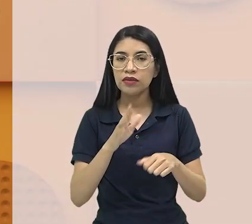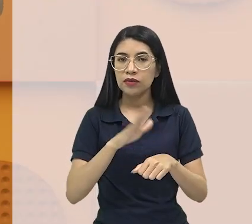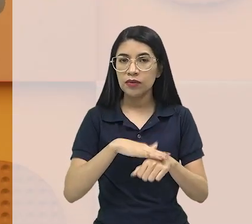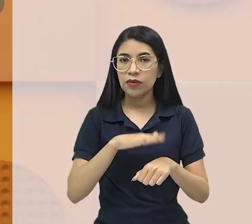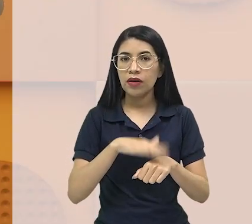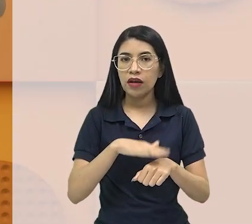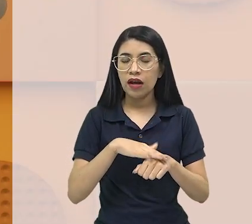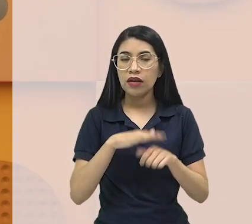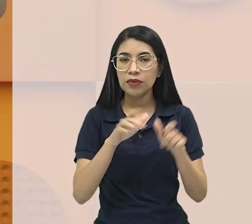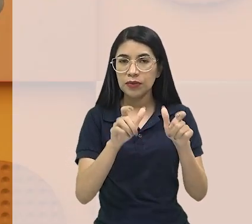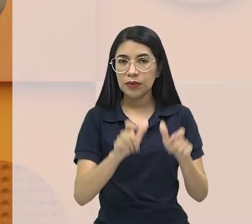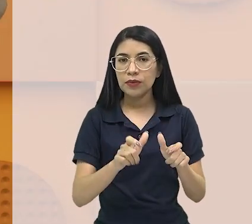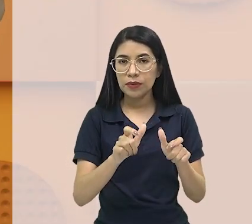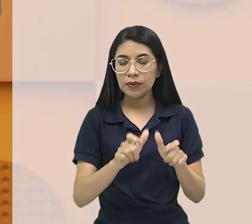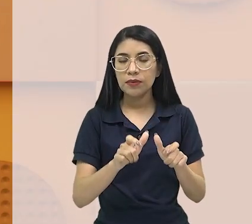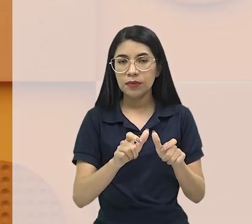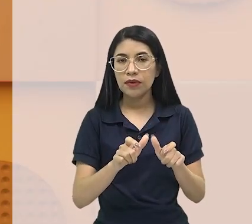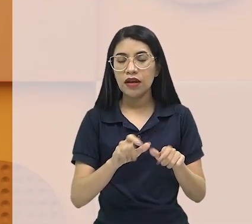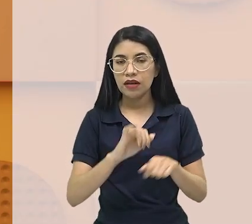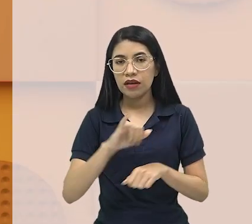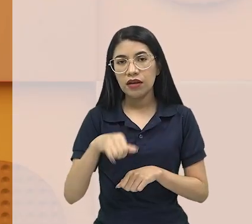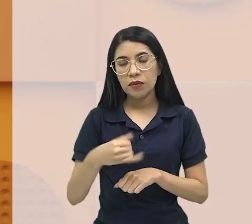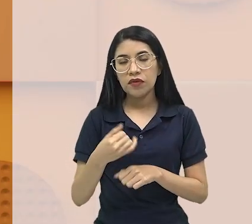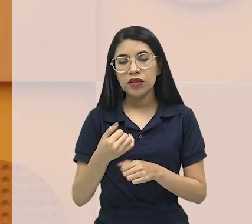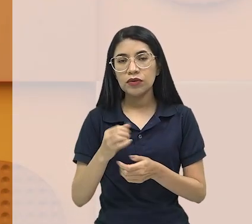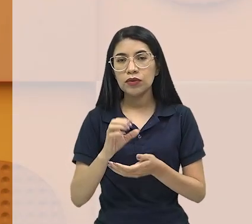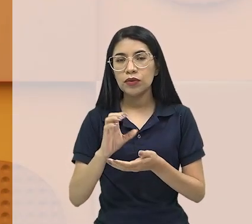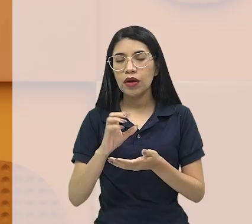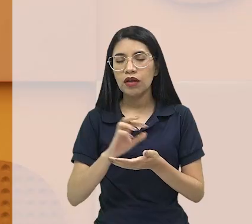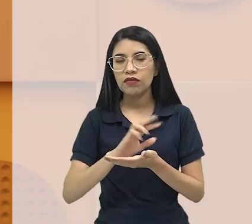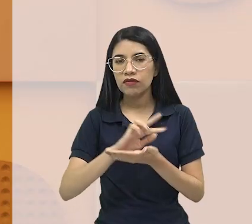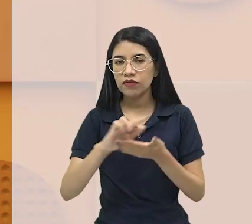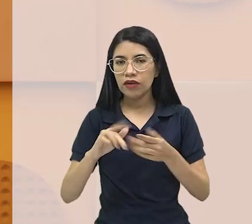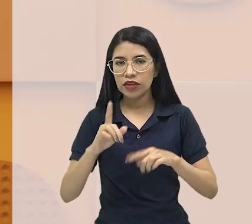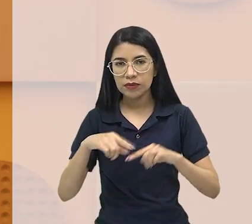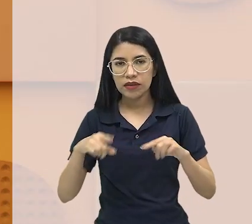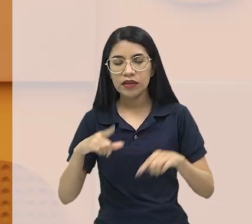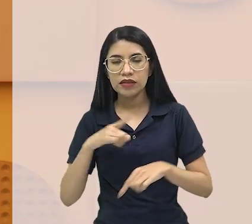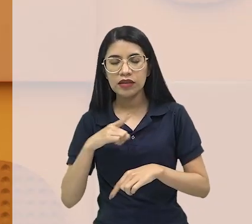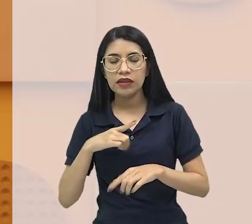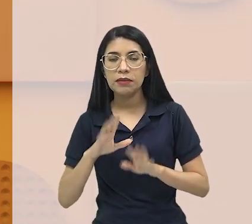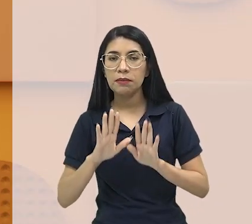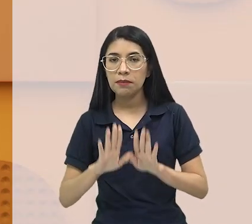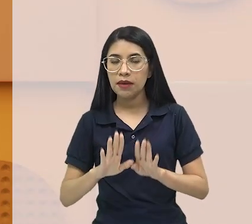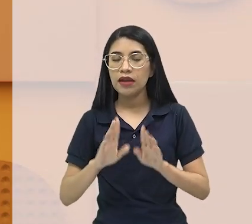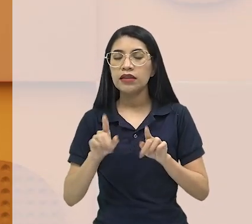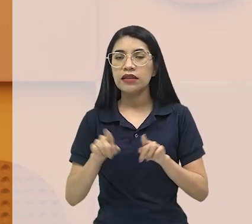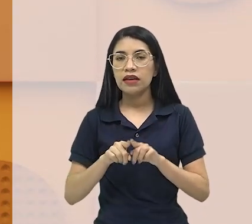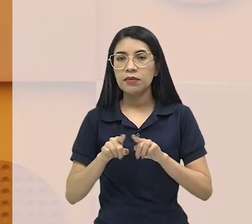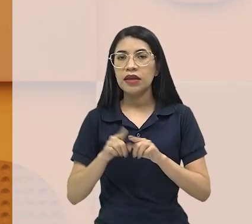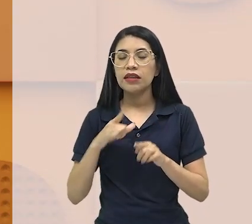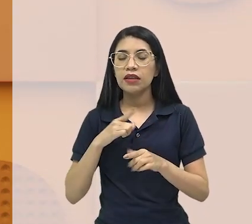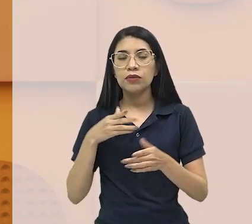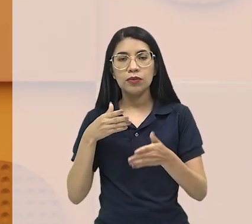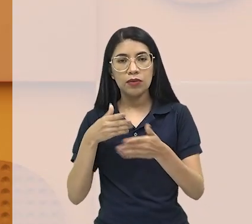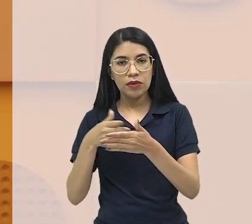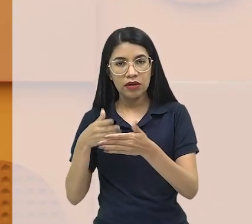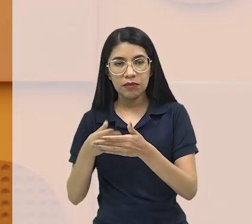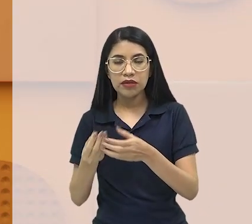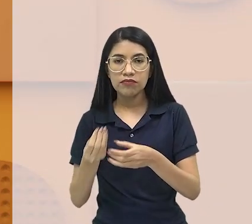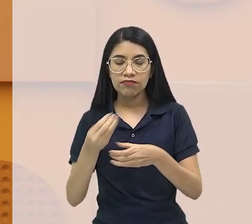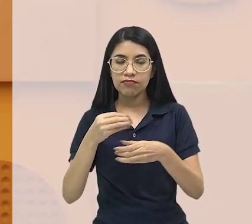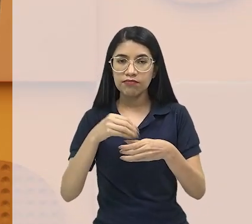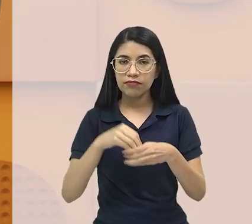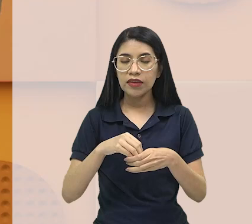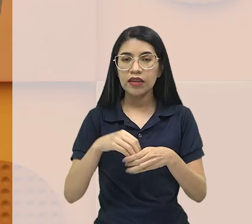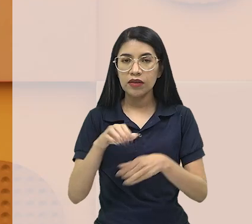autogerir localmente, aproveitando os recursos que tem. Claro, buscando respeitar os seus limites também,